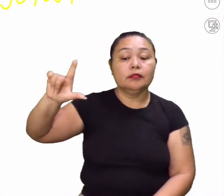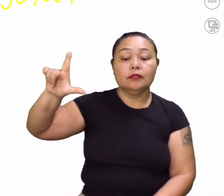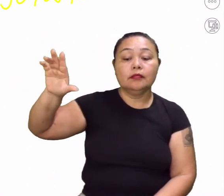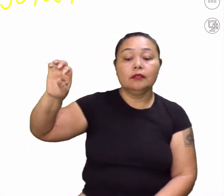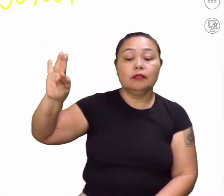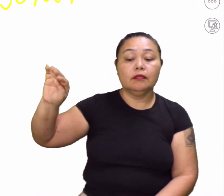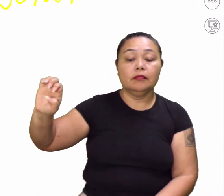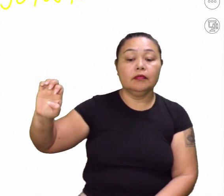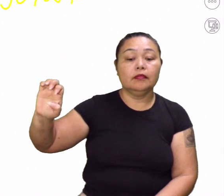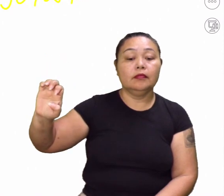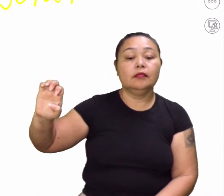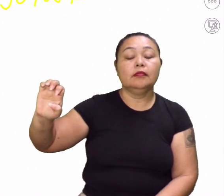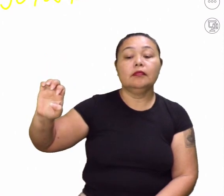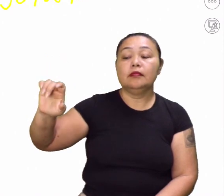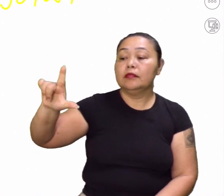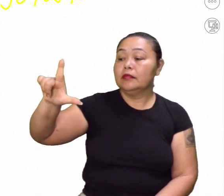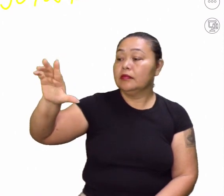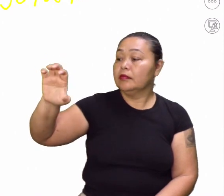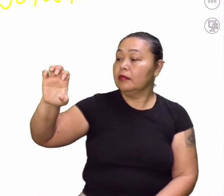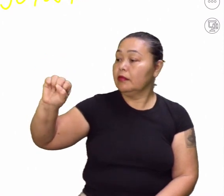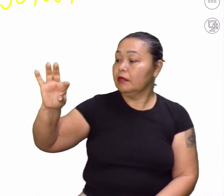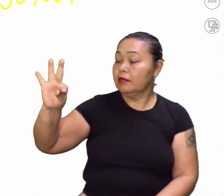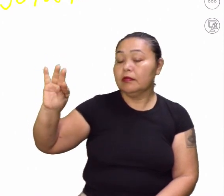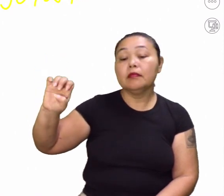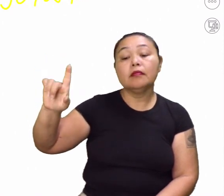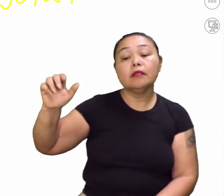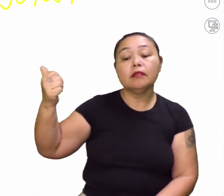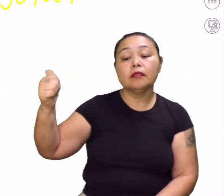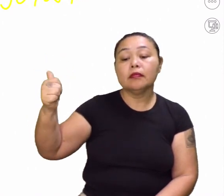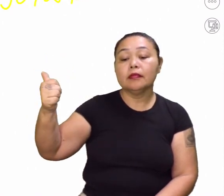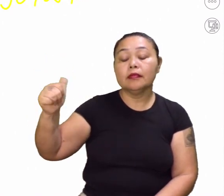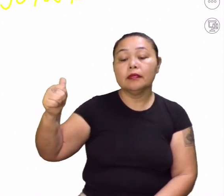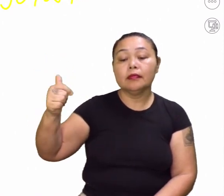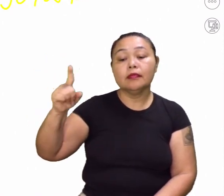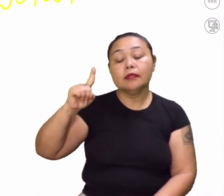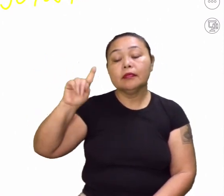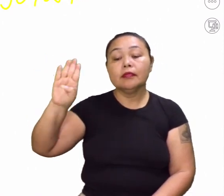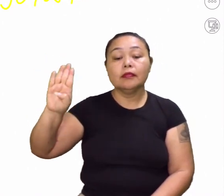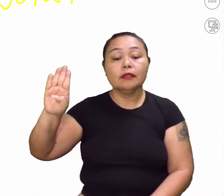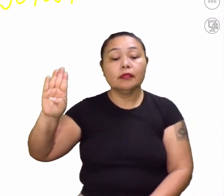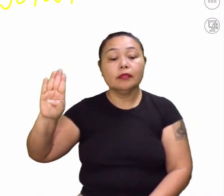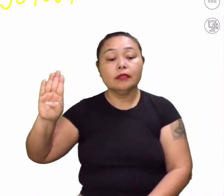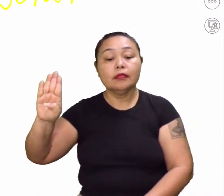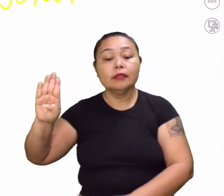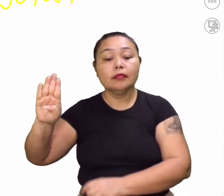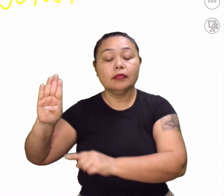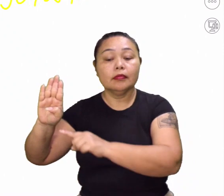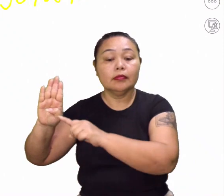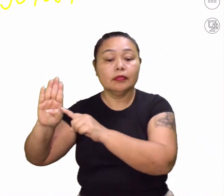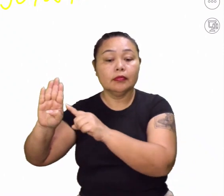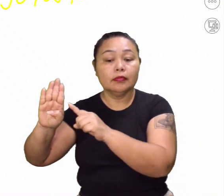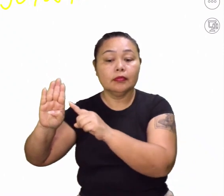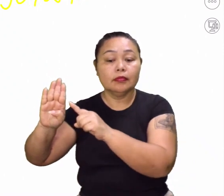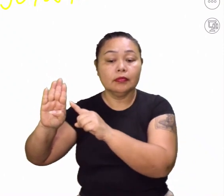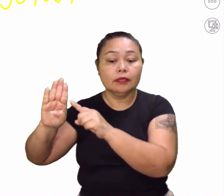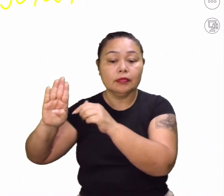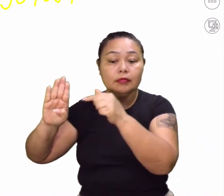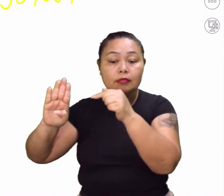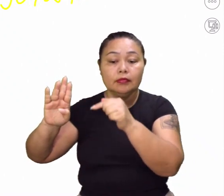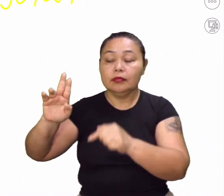dessa cidade é 11 da manhã. Que horas serão na cidade B, localizada